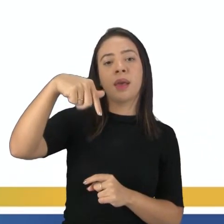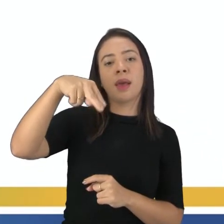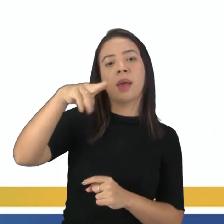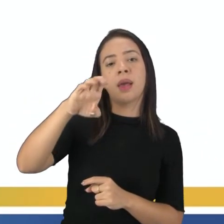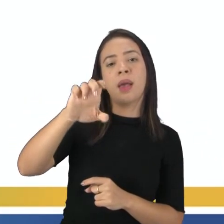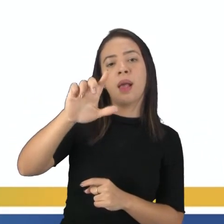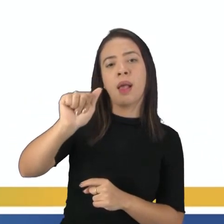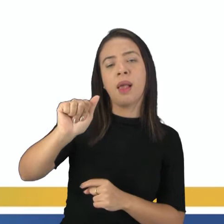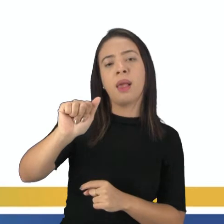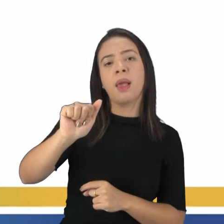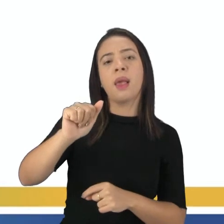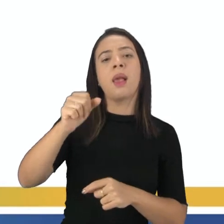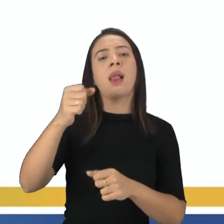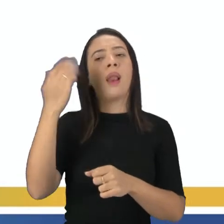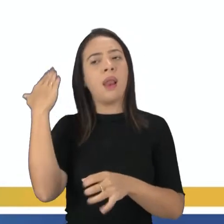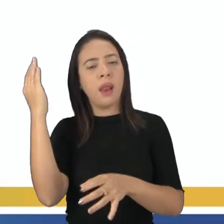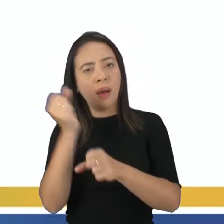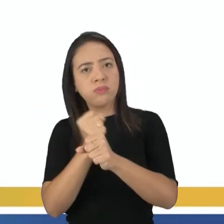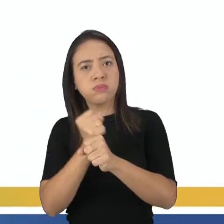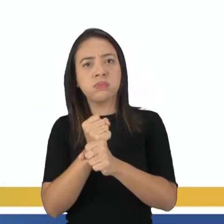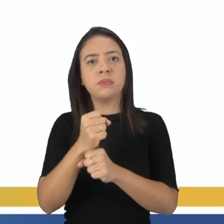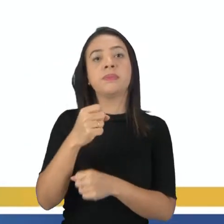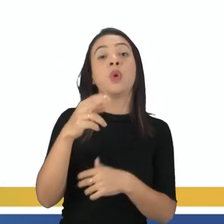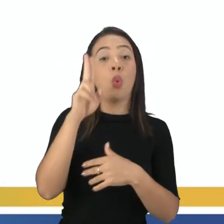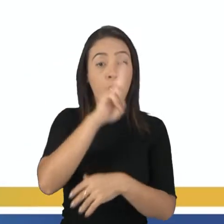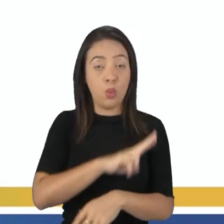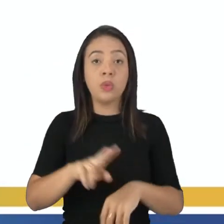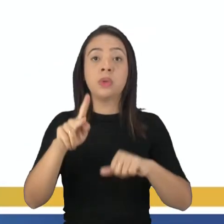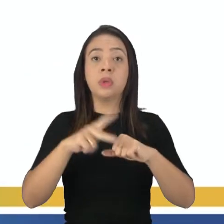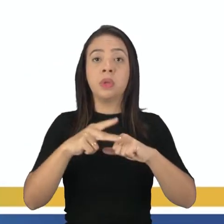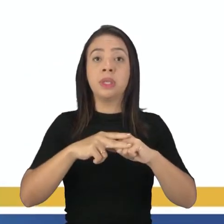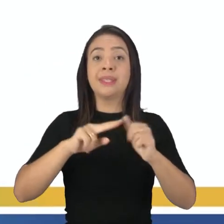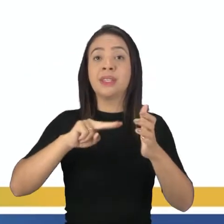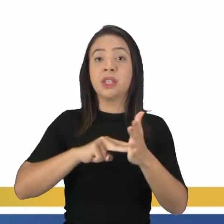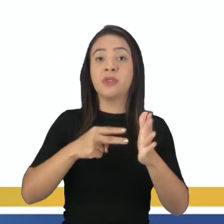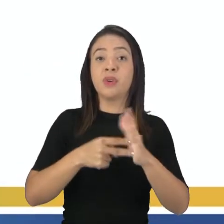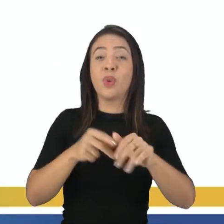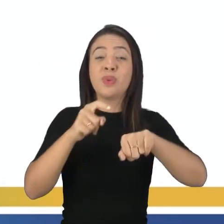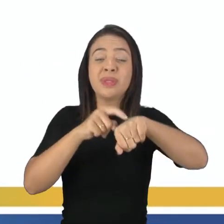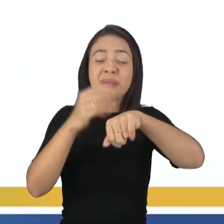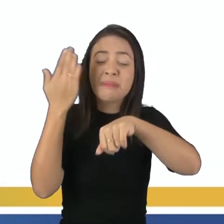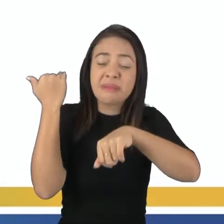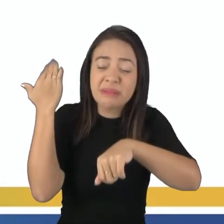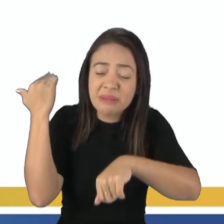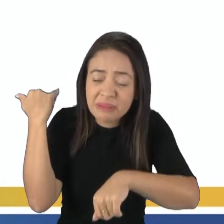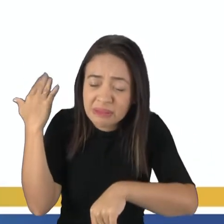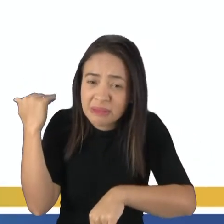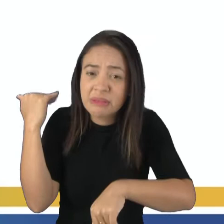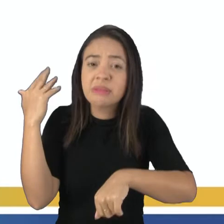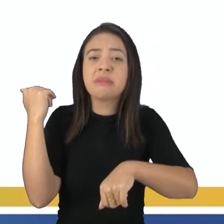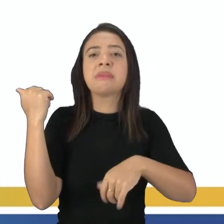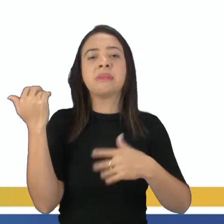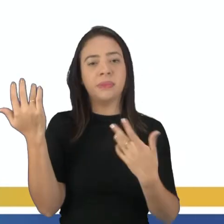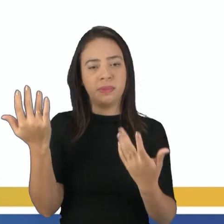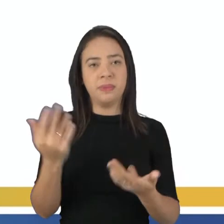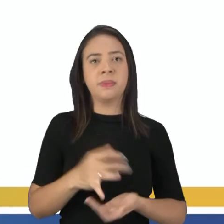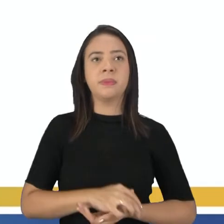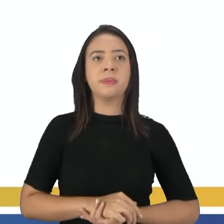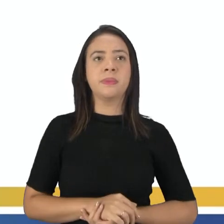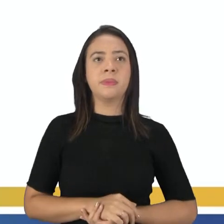época. Usa-se o pronome naquele ou naquela para indicar um tempo distante do momento da fala.